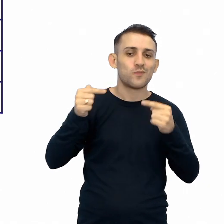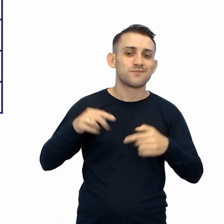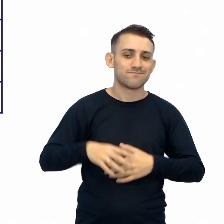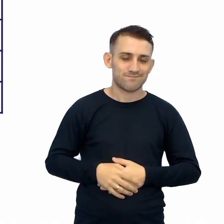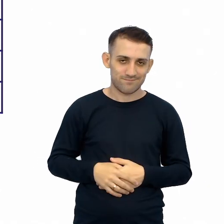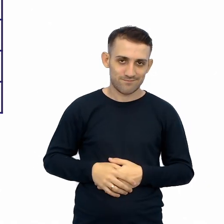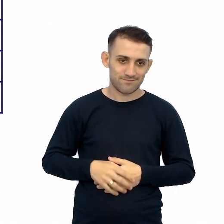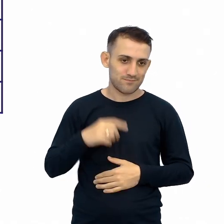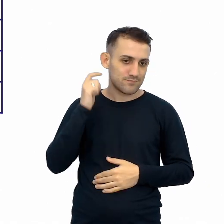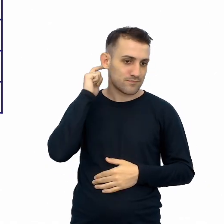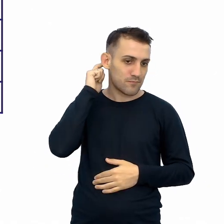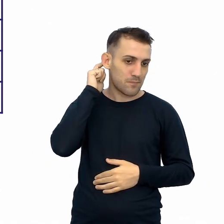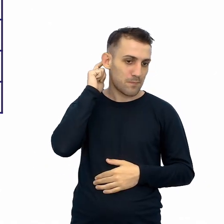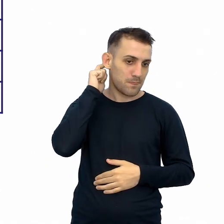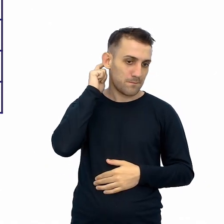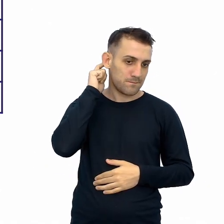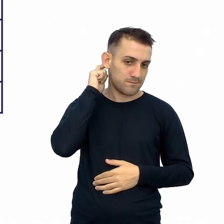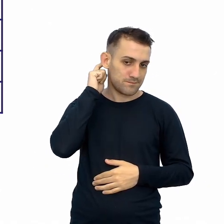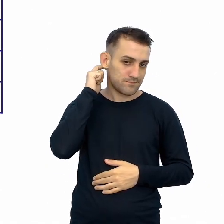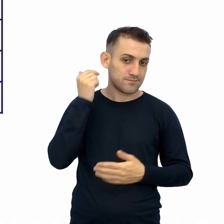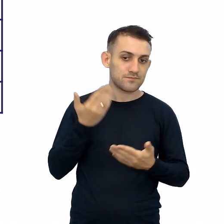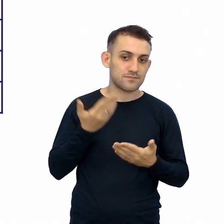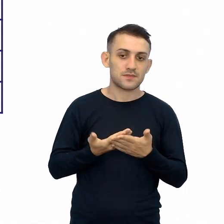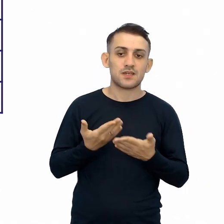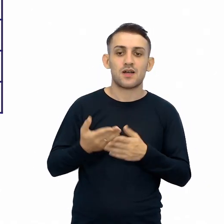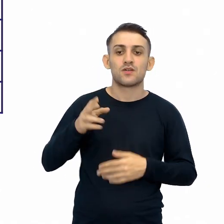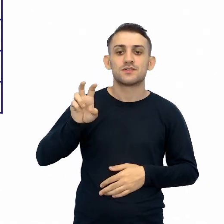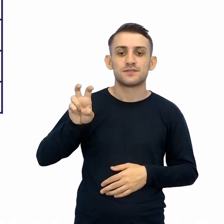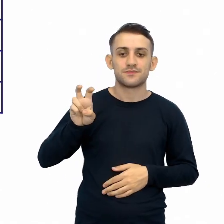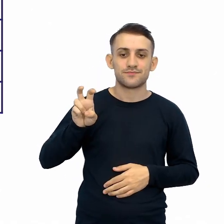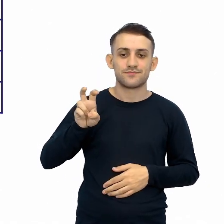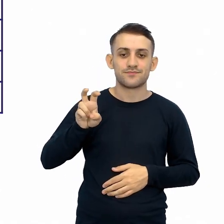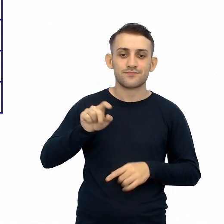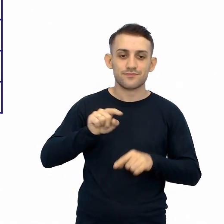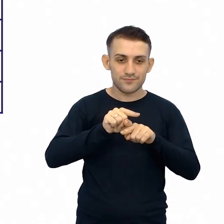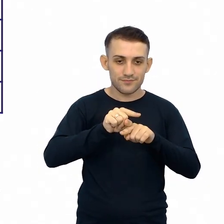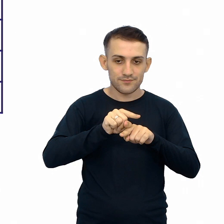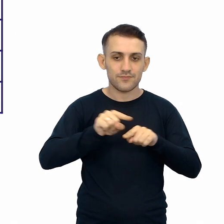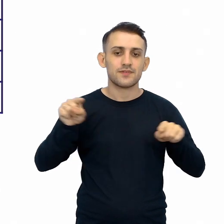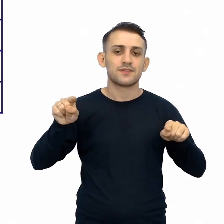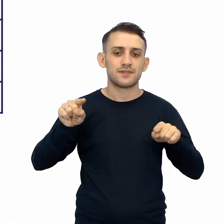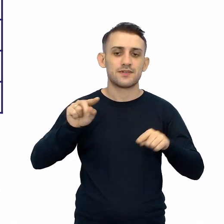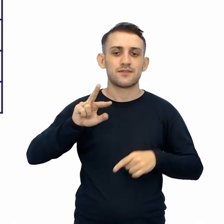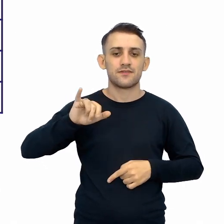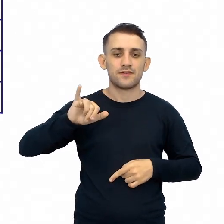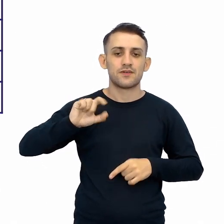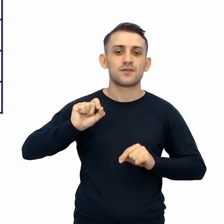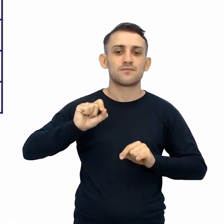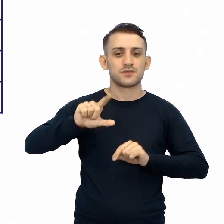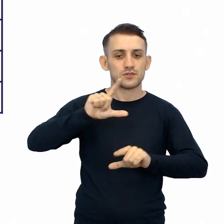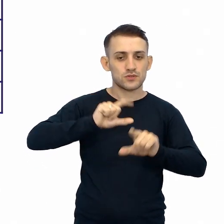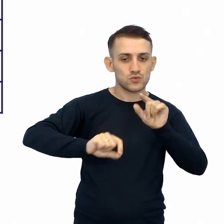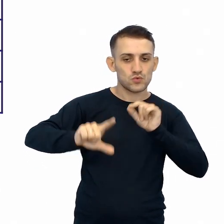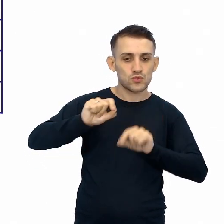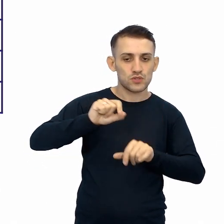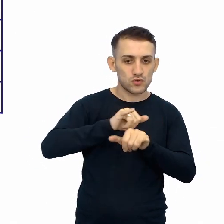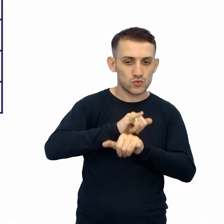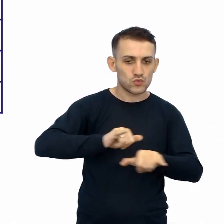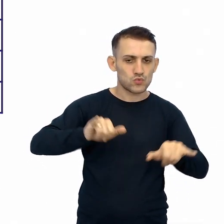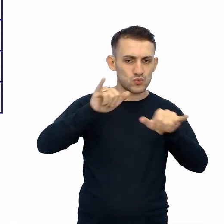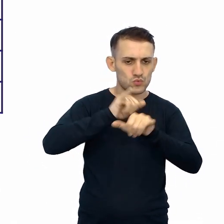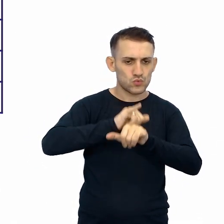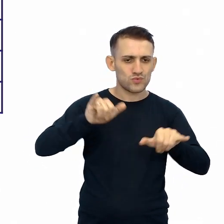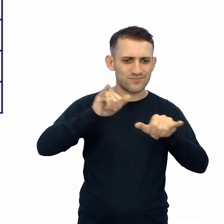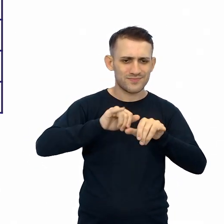tá? Pois bem, na aula 5, vocês vão selecionar notícias de